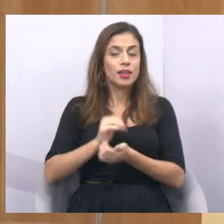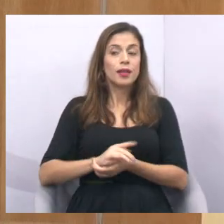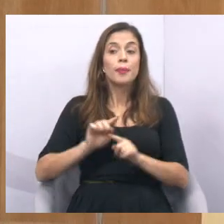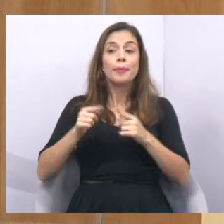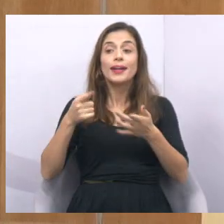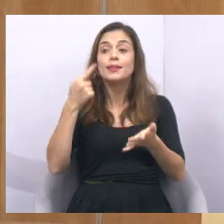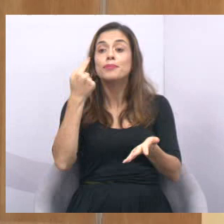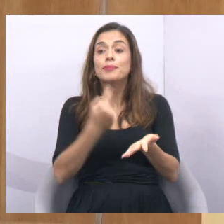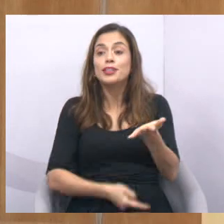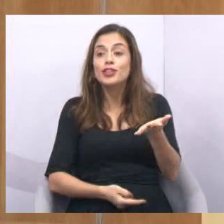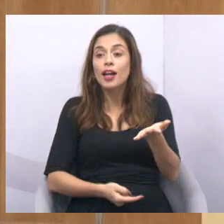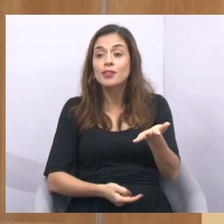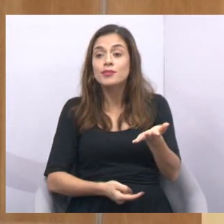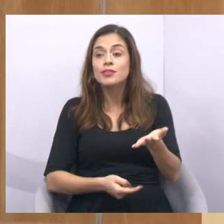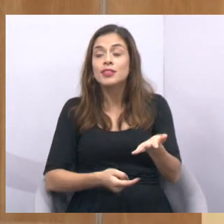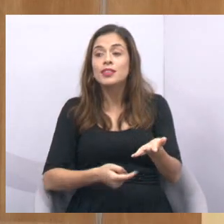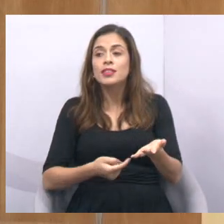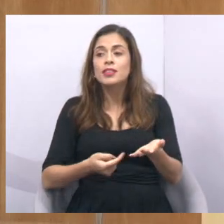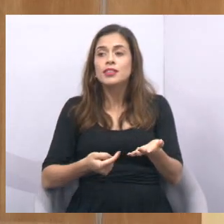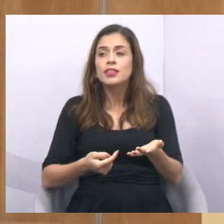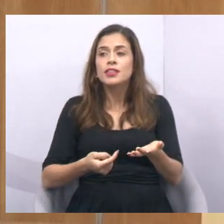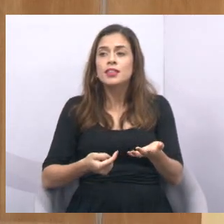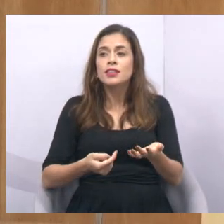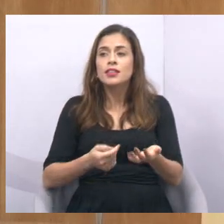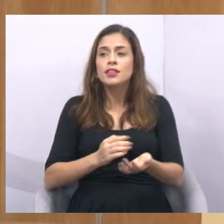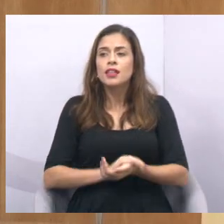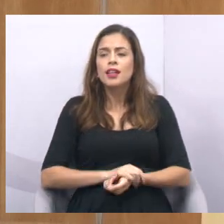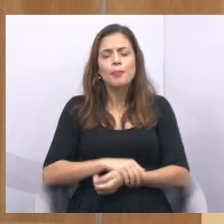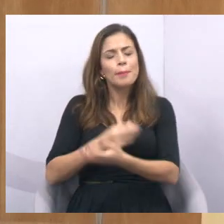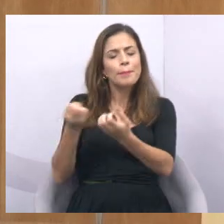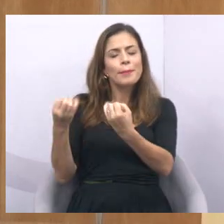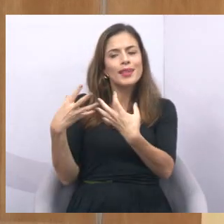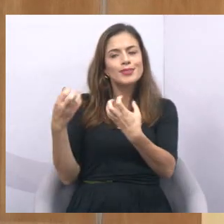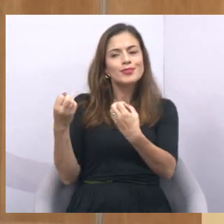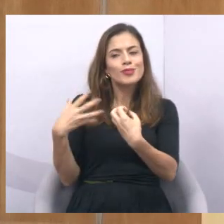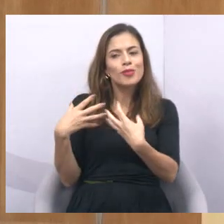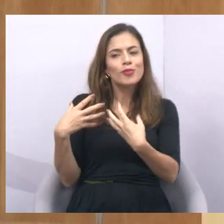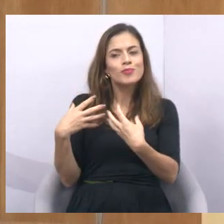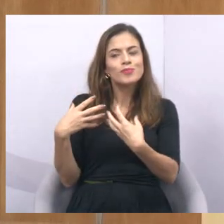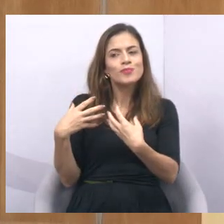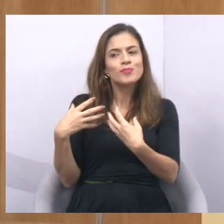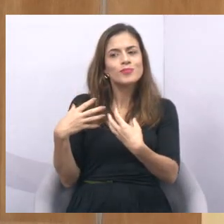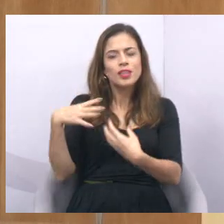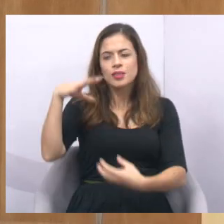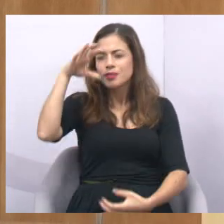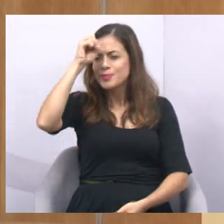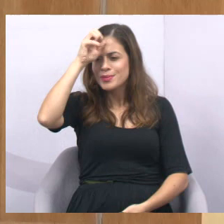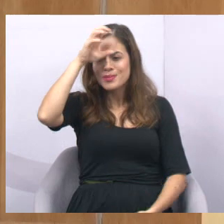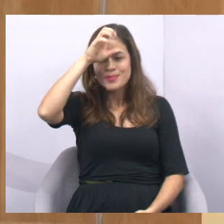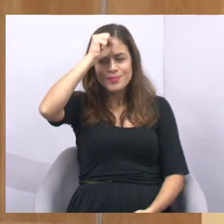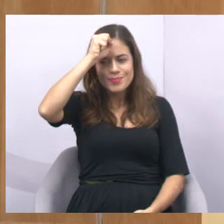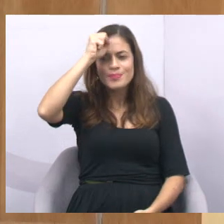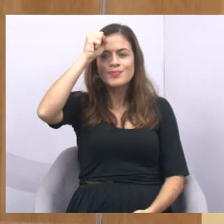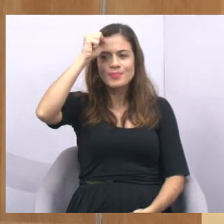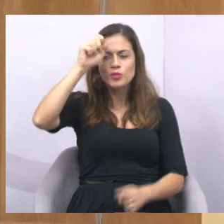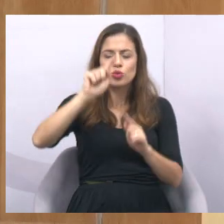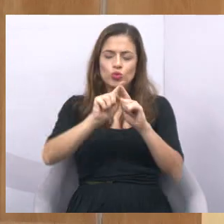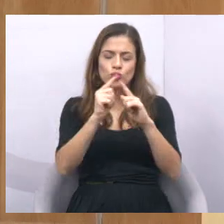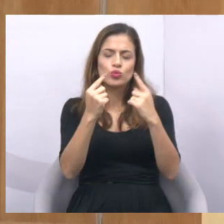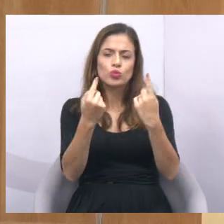machucado. E começou a me passar muitos ensinamentos. Aprendi muito com aquele